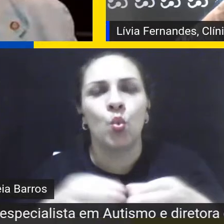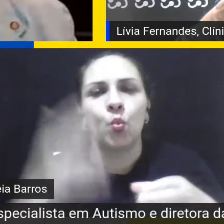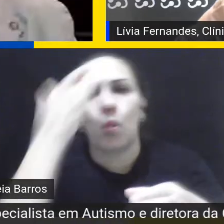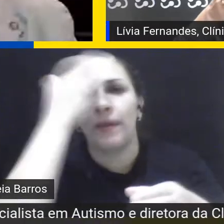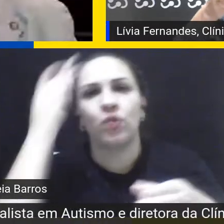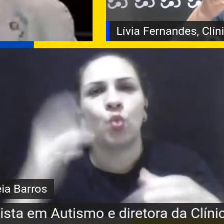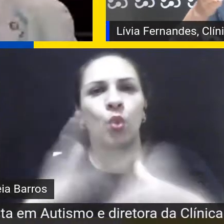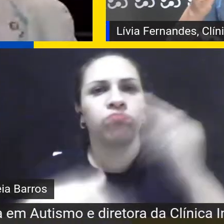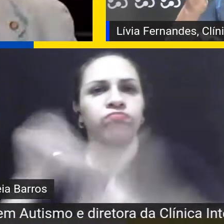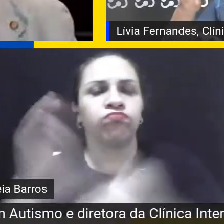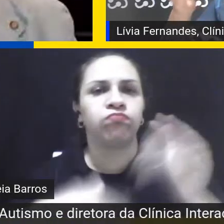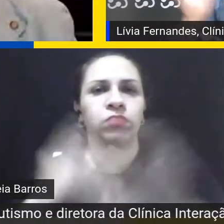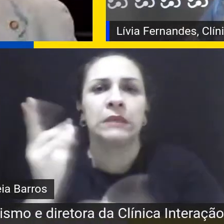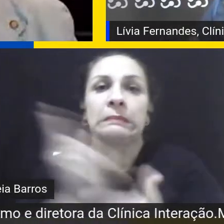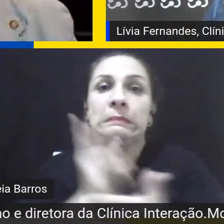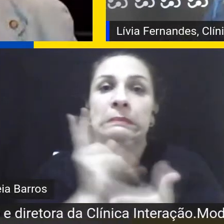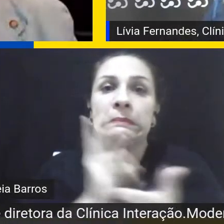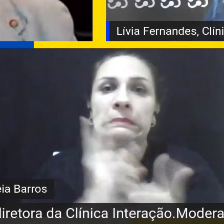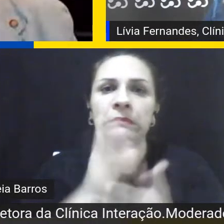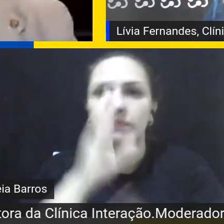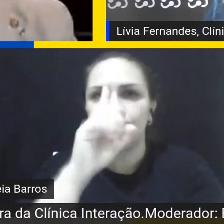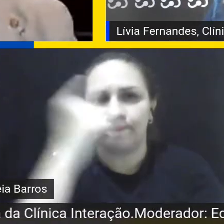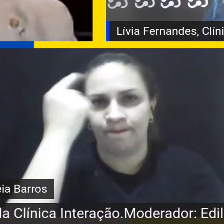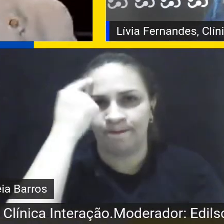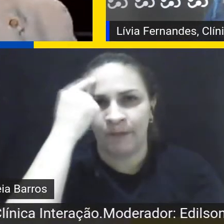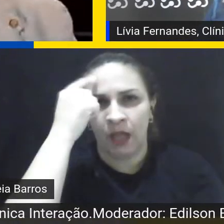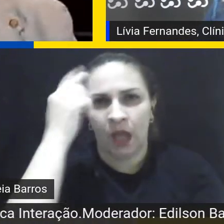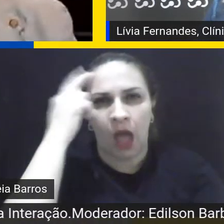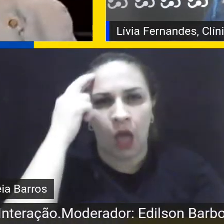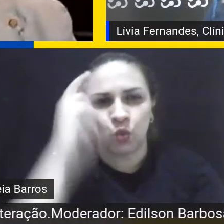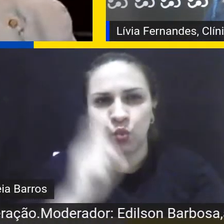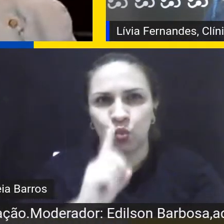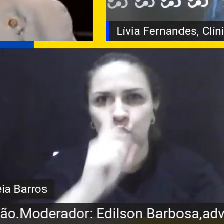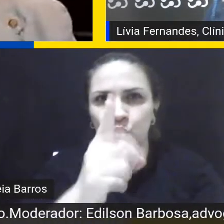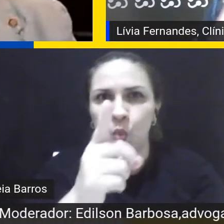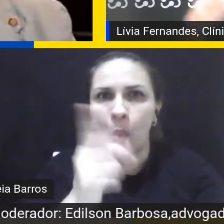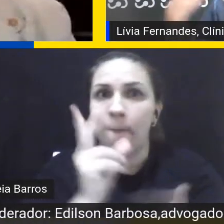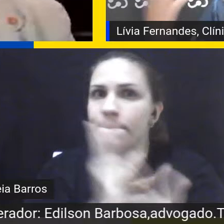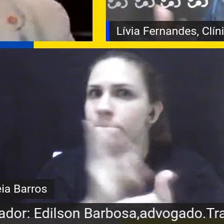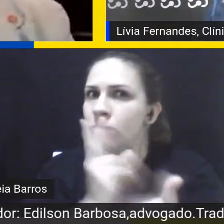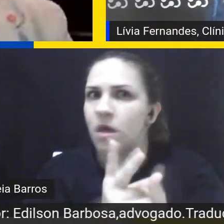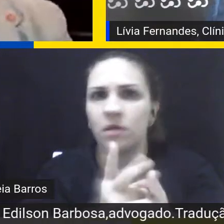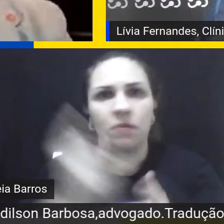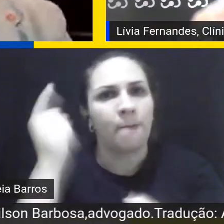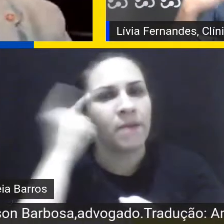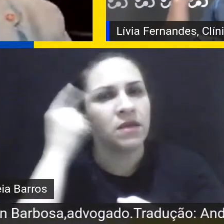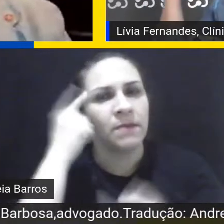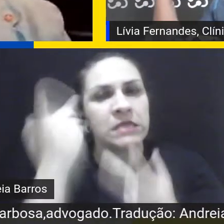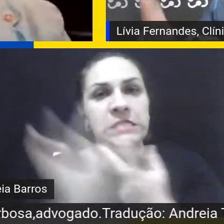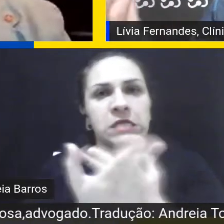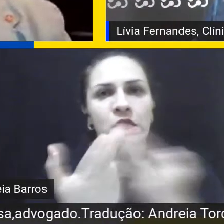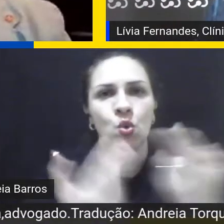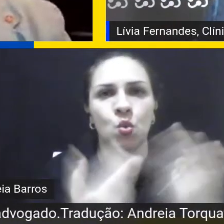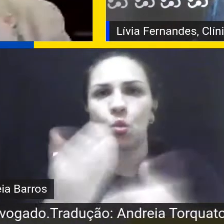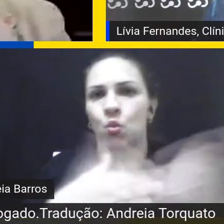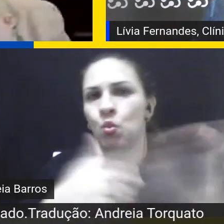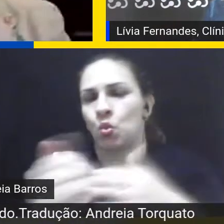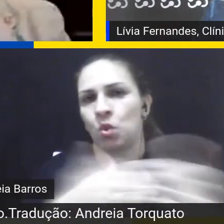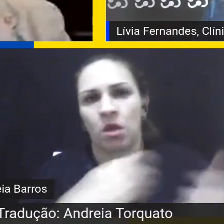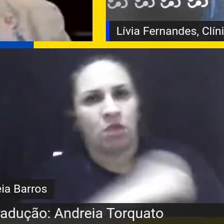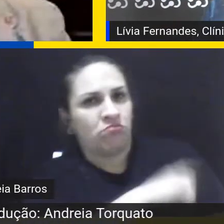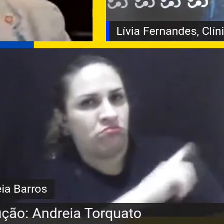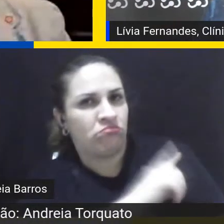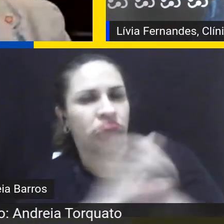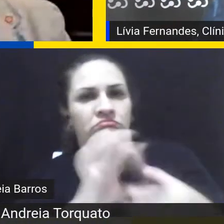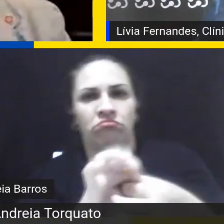a mesma linha de raciocínio, tá? Então, assim, independente, se faça na interação, se faça em